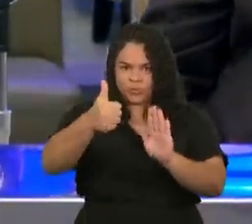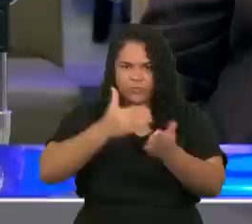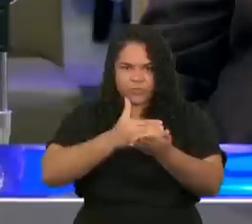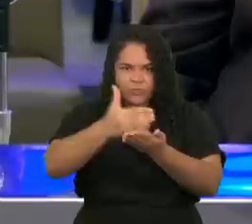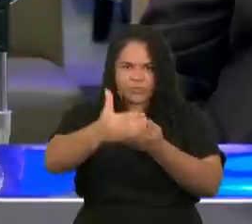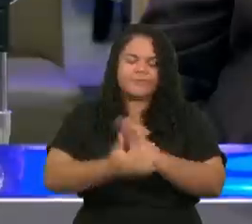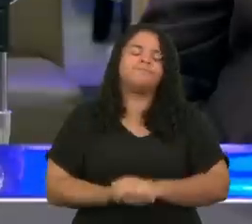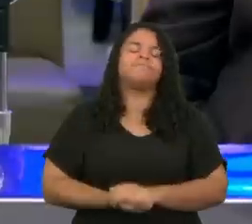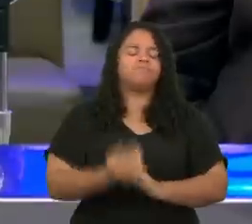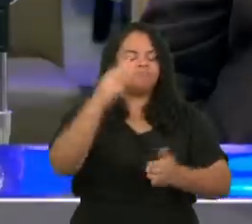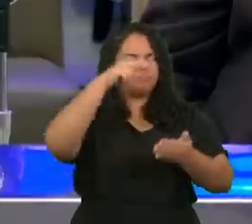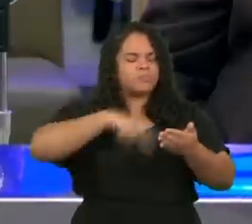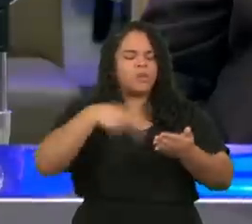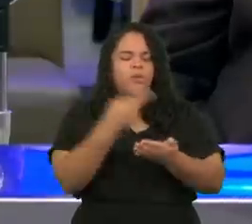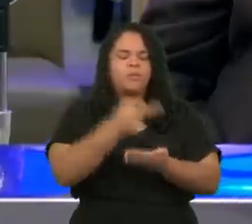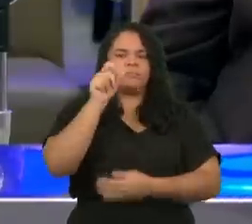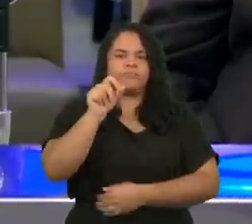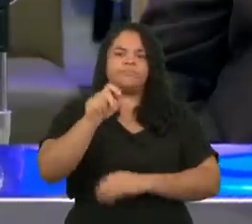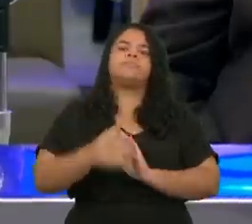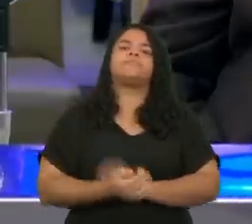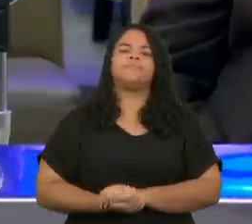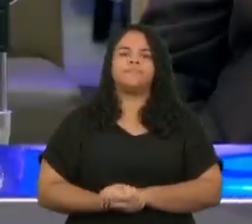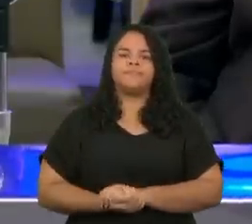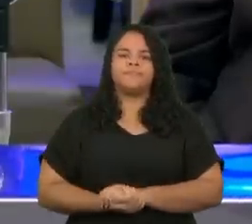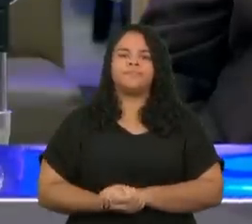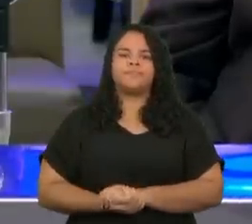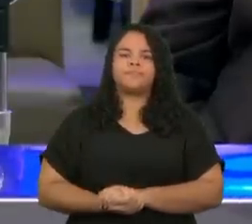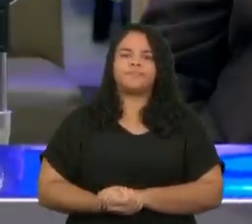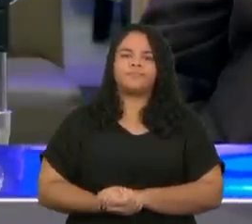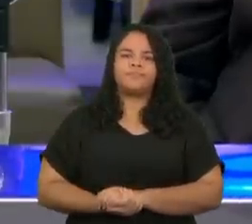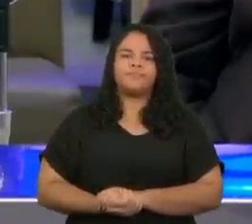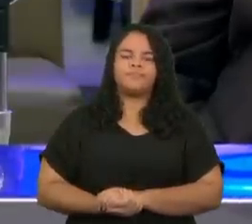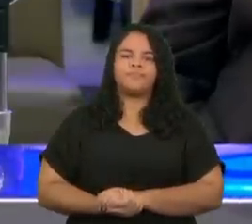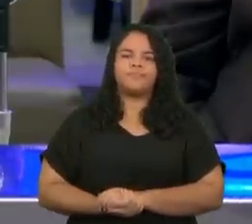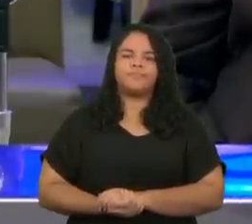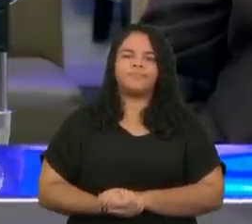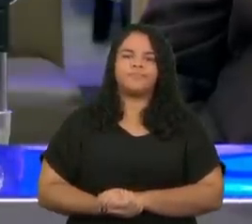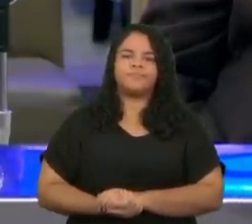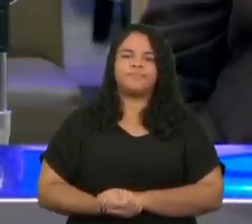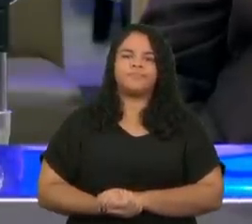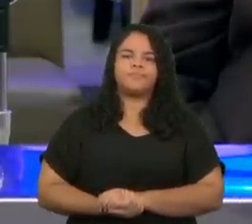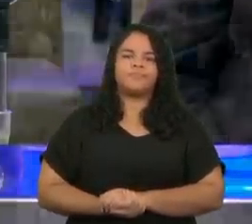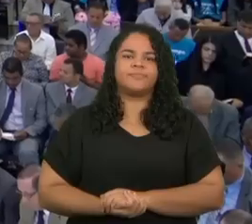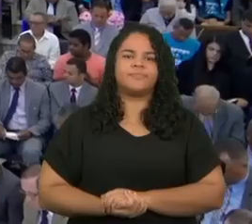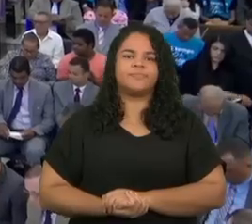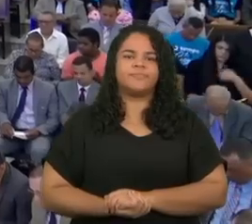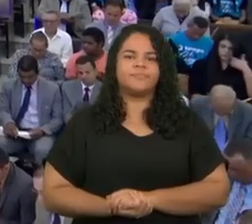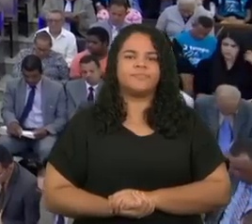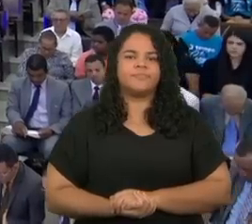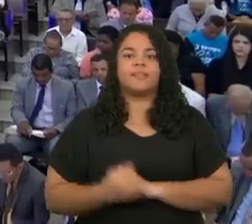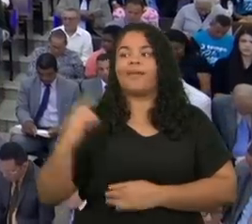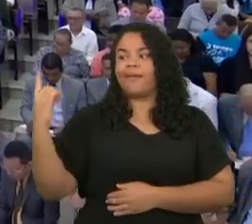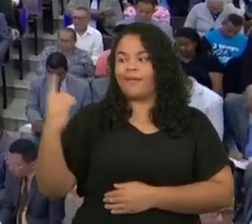disso que tendo Absalão filho de Davi uma irmã como Formosa